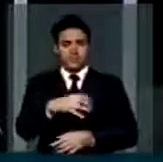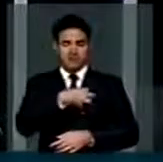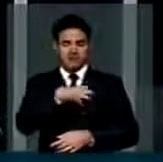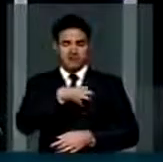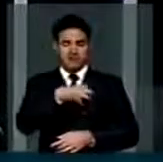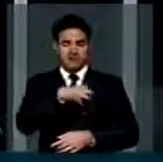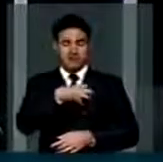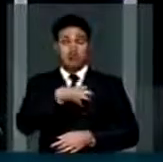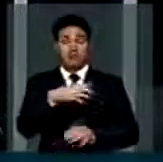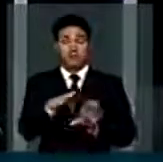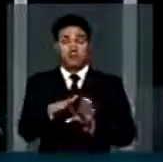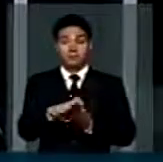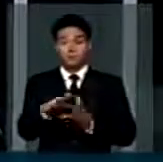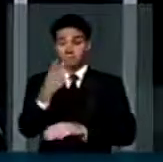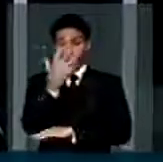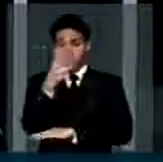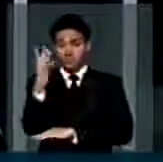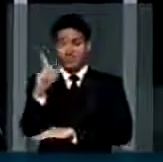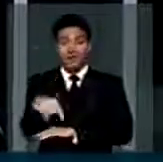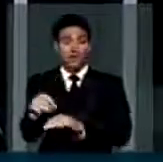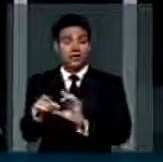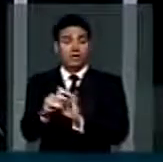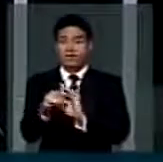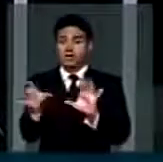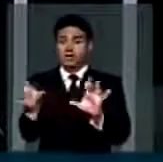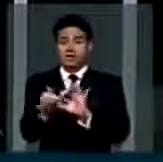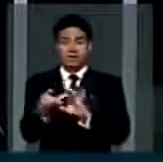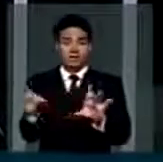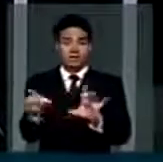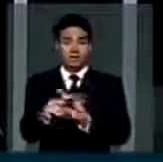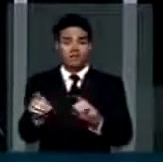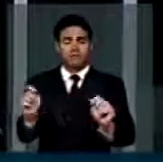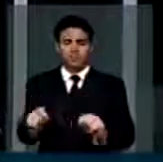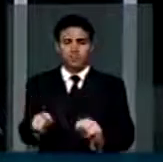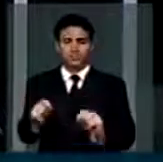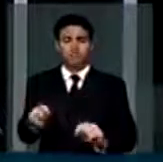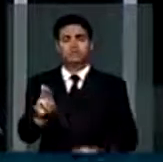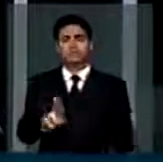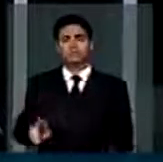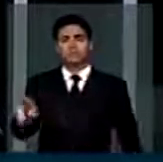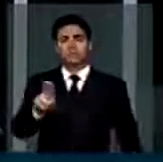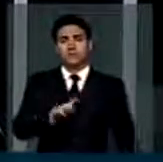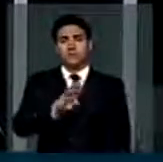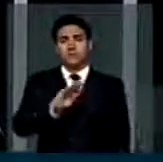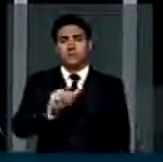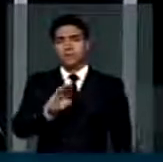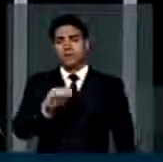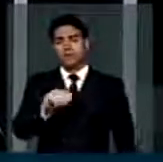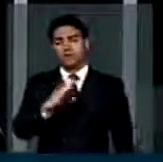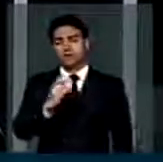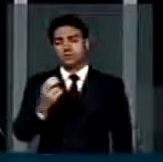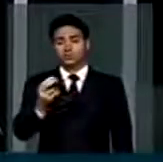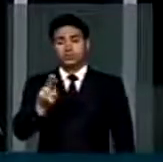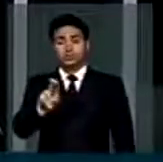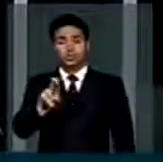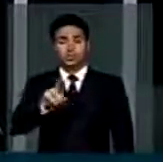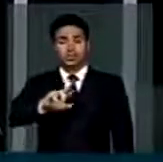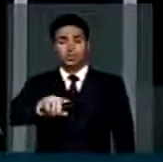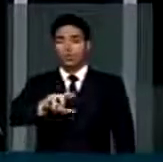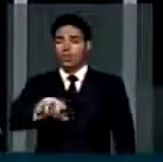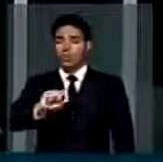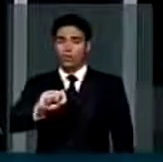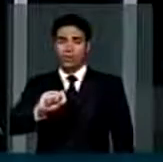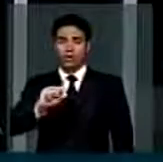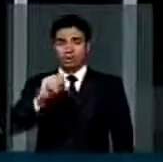nativas serão livres, serão de livre utilização. O babaçu nativo não é propriedade de